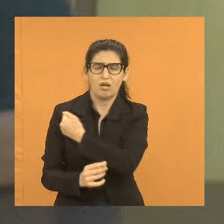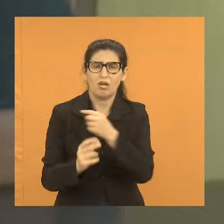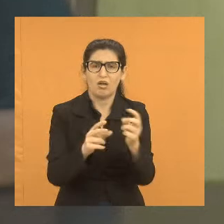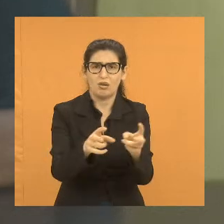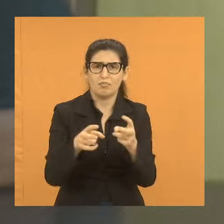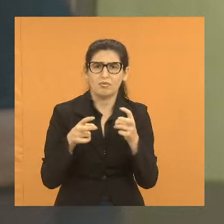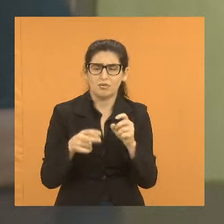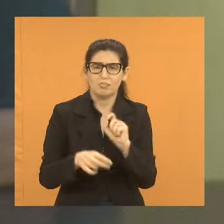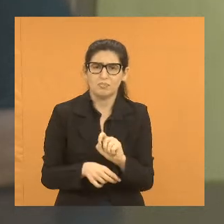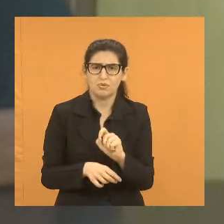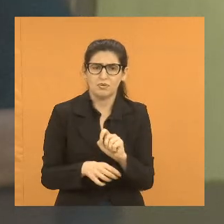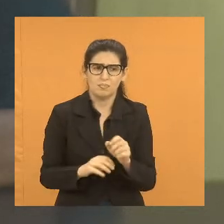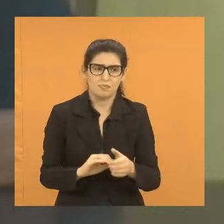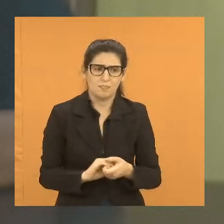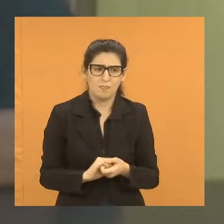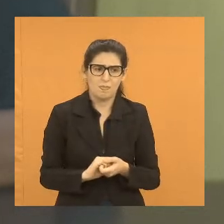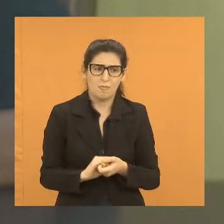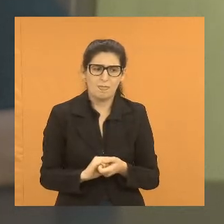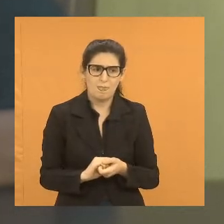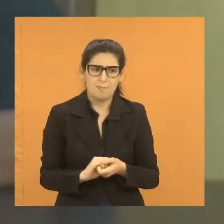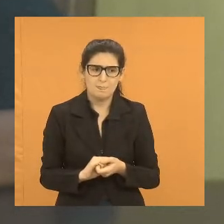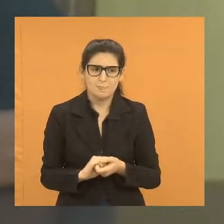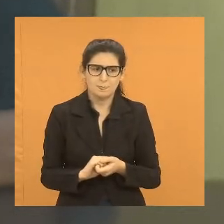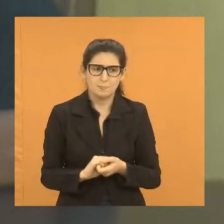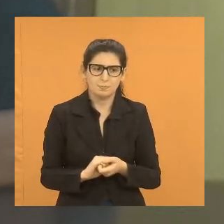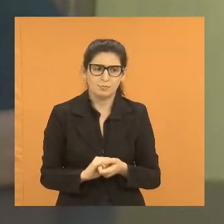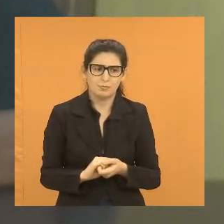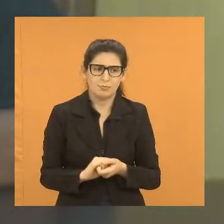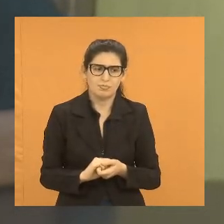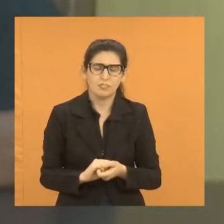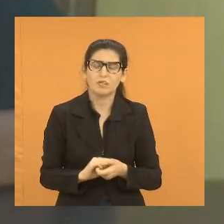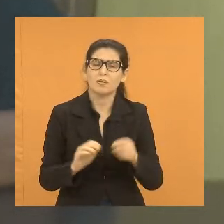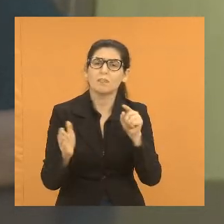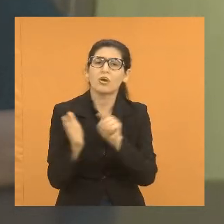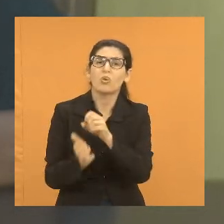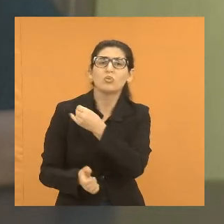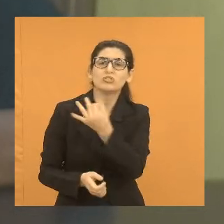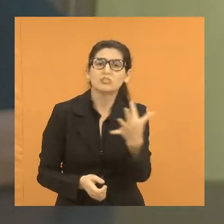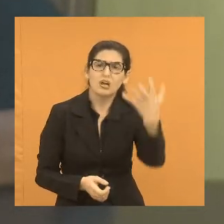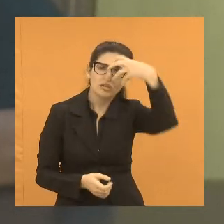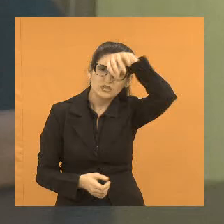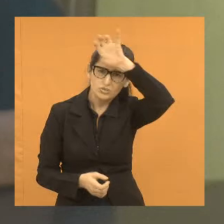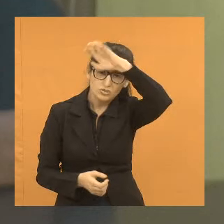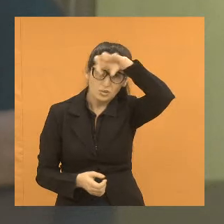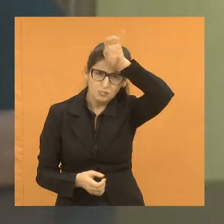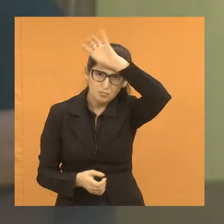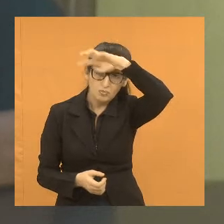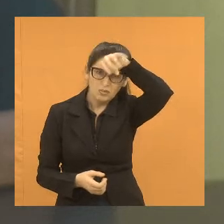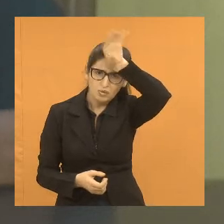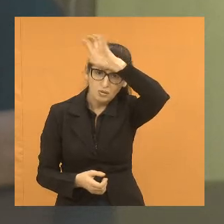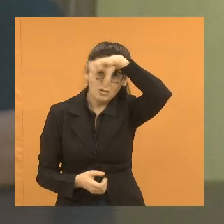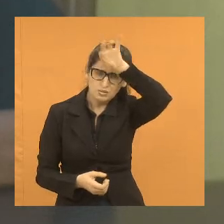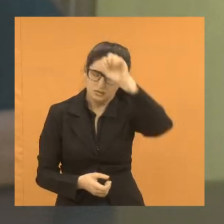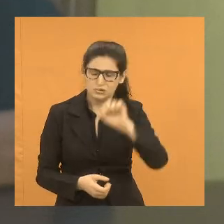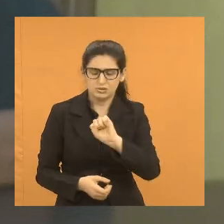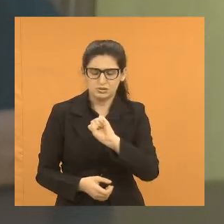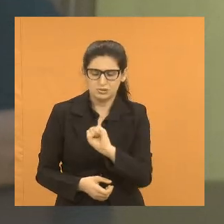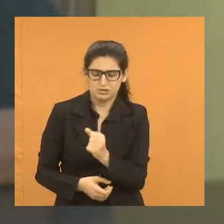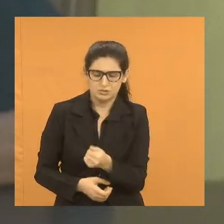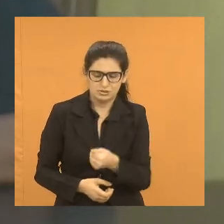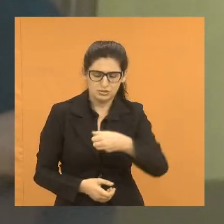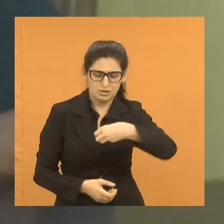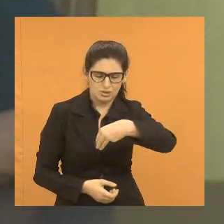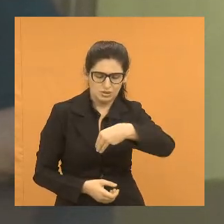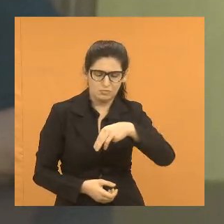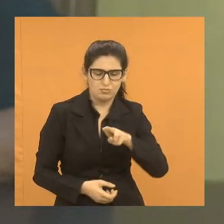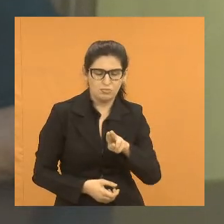que às vezes a gente vê questionando o número de ambulâncias, né, o serviço do SAMU. A gente viu